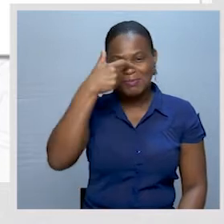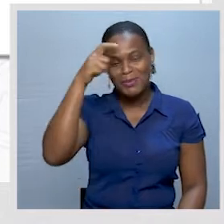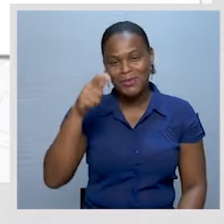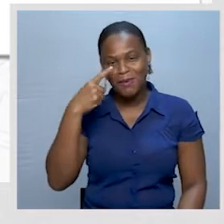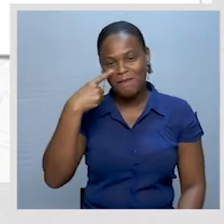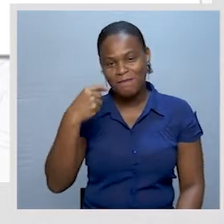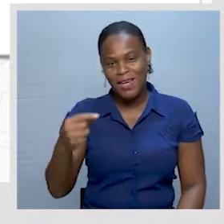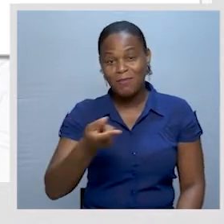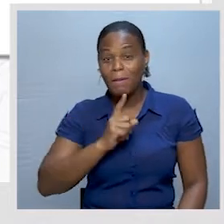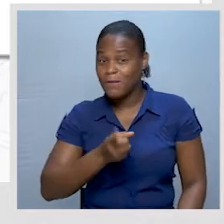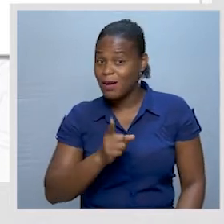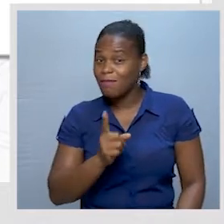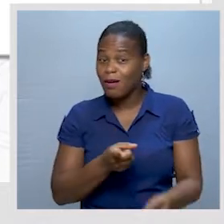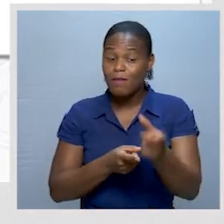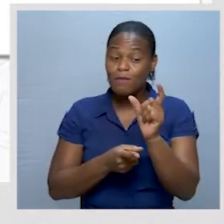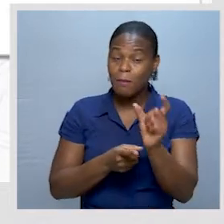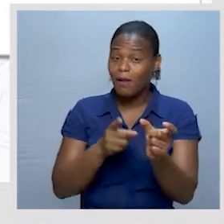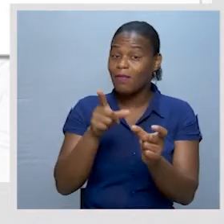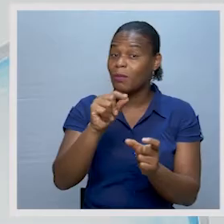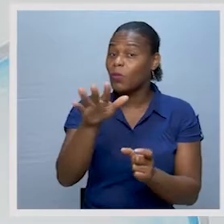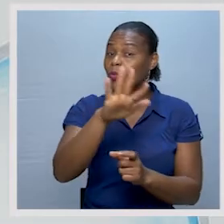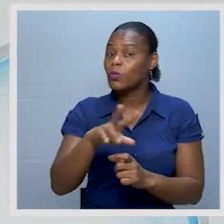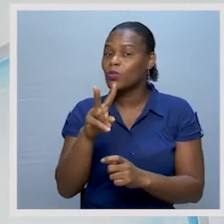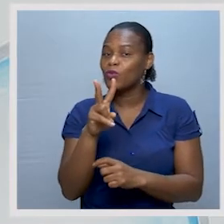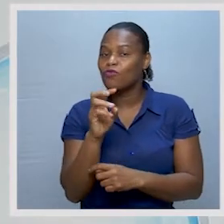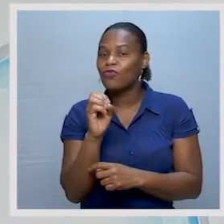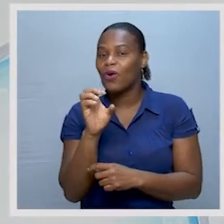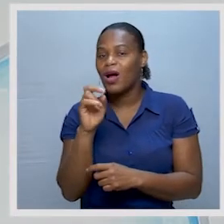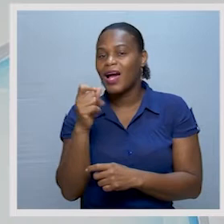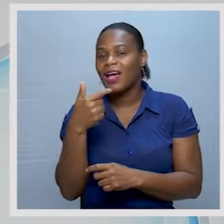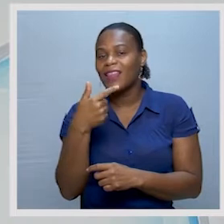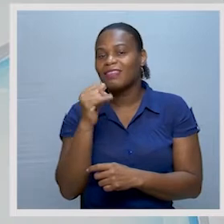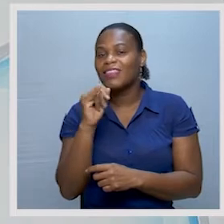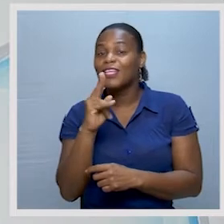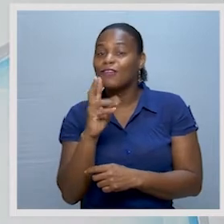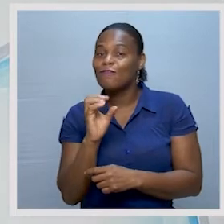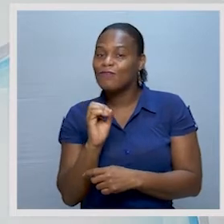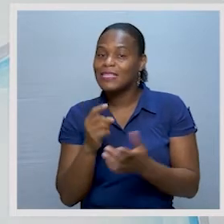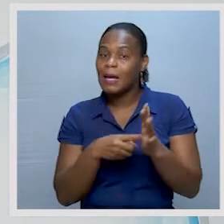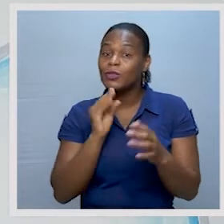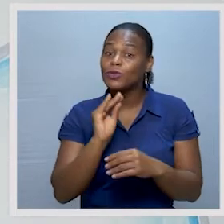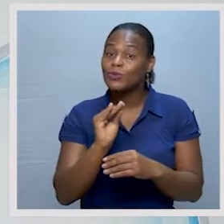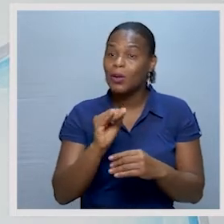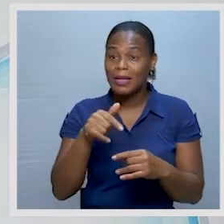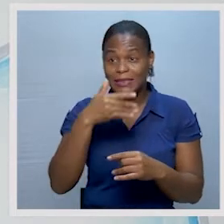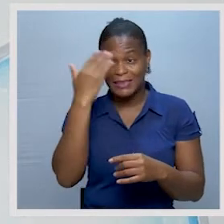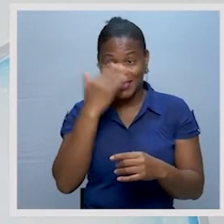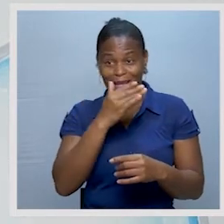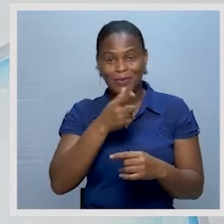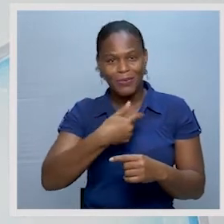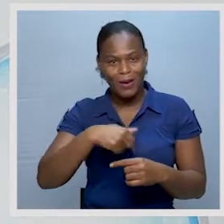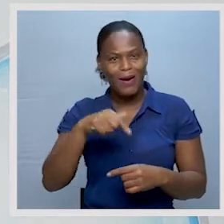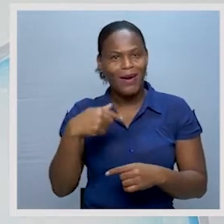de verbos no imperativo e o uso do vocativo. Então, nesses dias nós temos, ouvimos